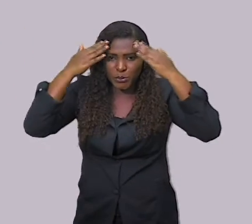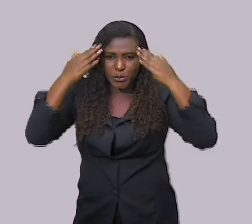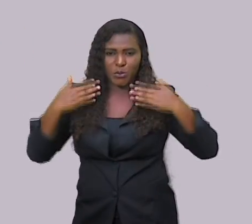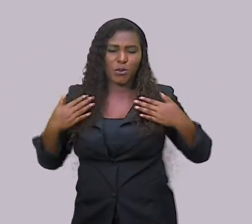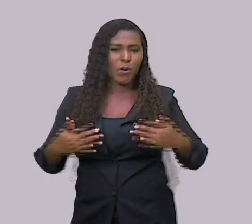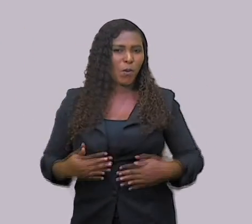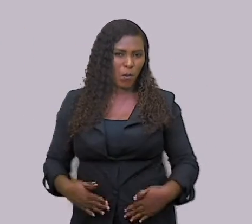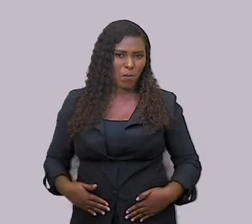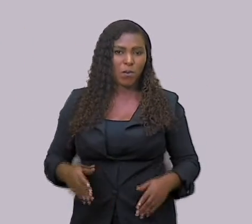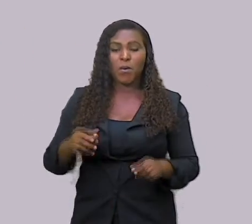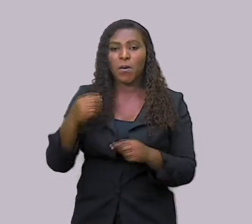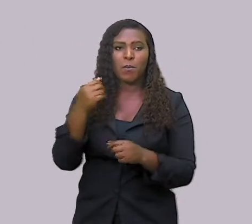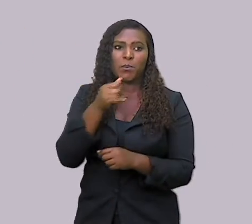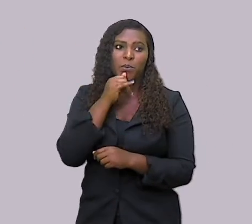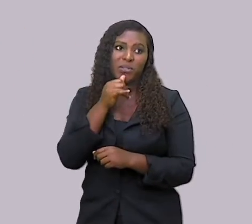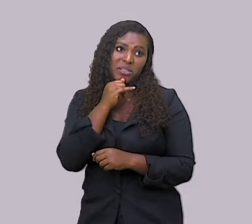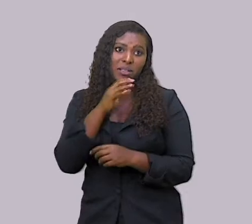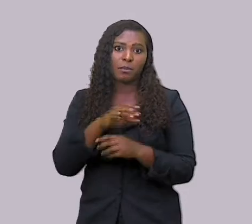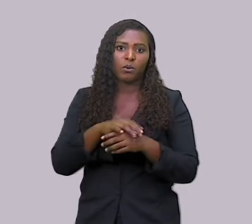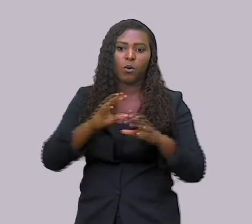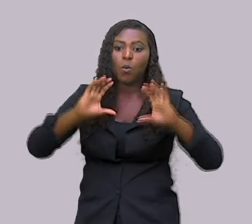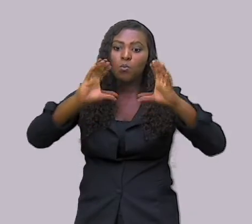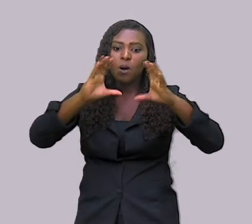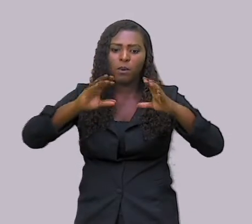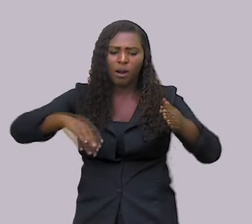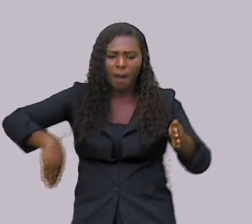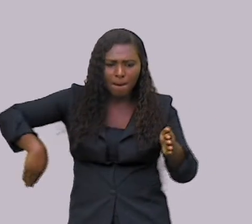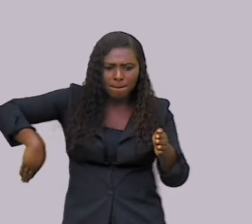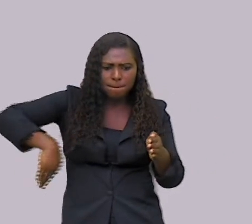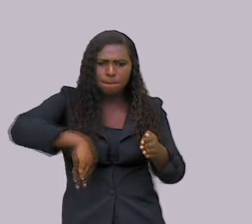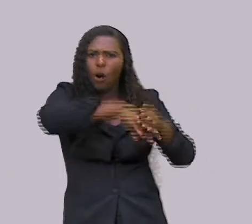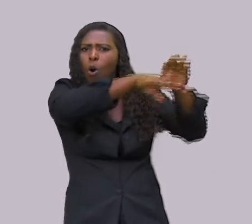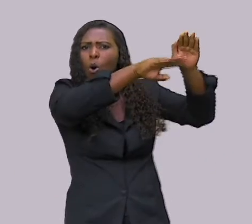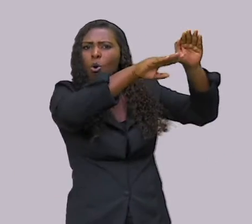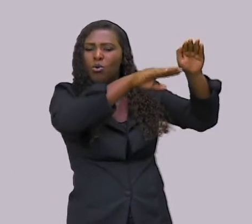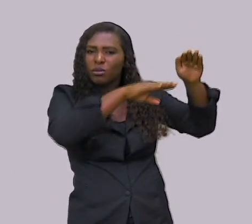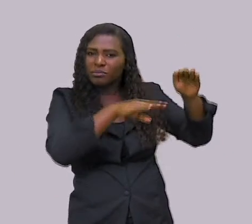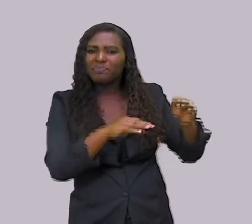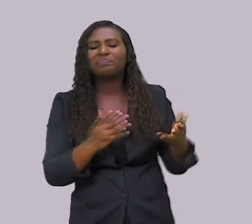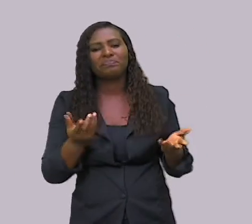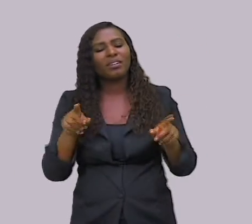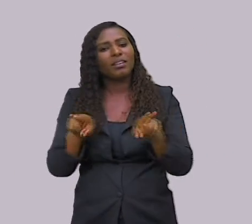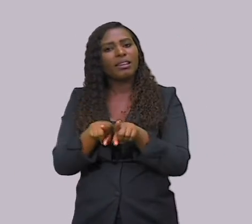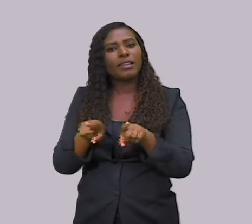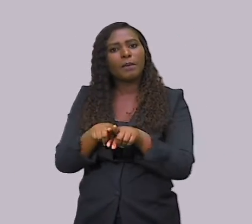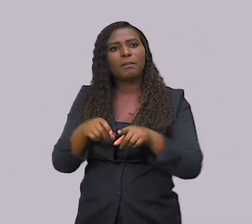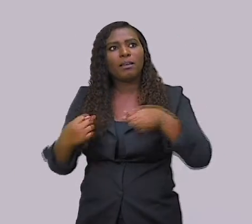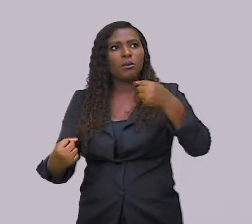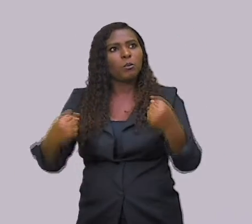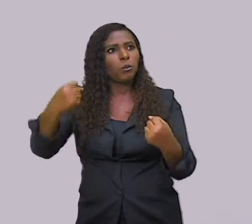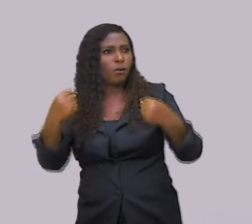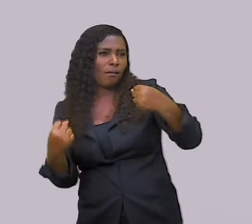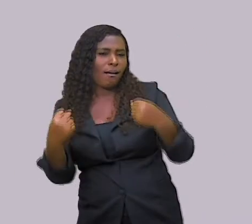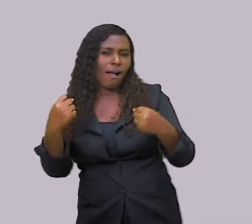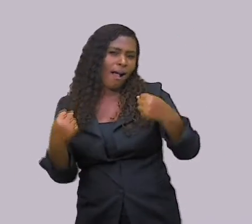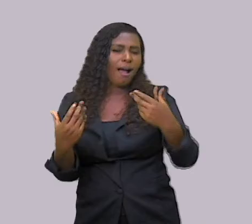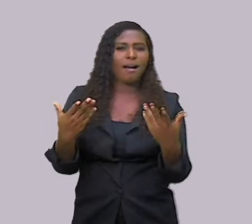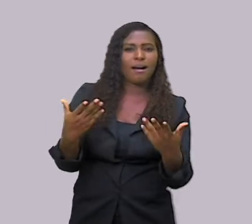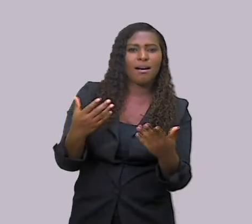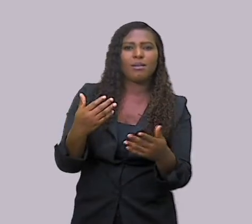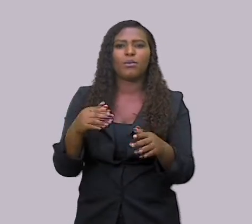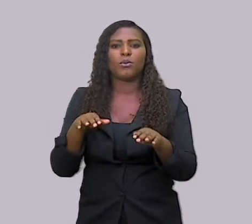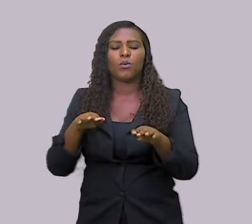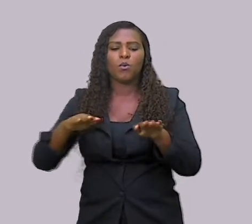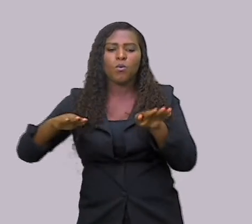automóvel, o movimento de uma bola ao ser chutada ou em queda, né?